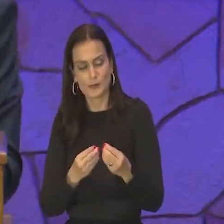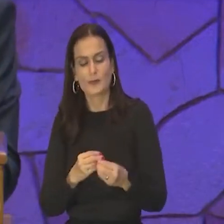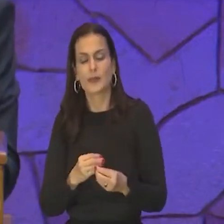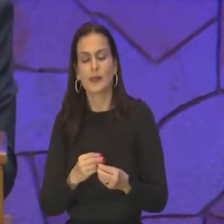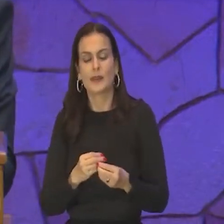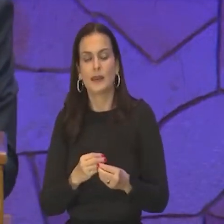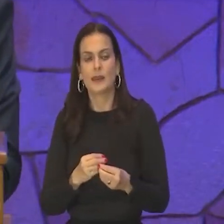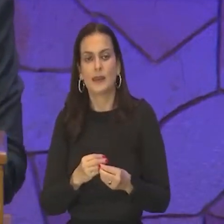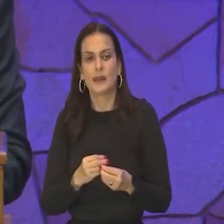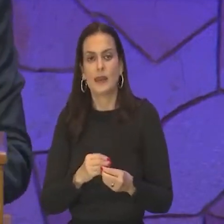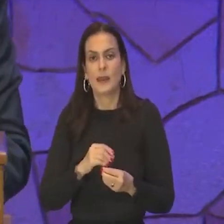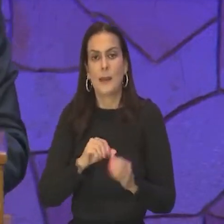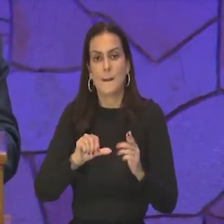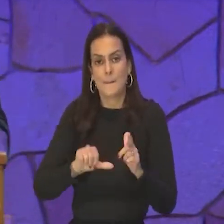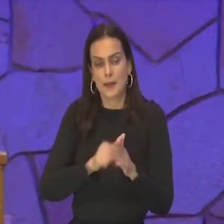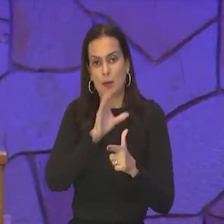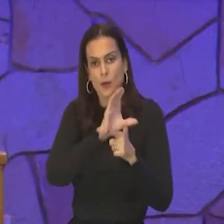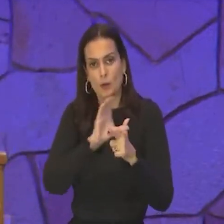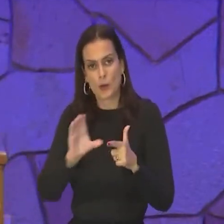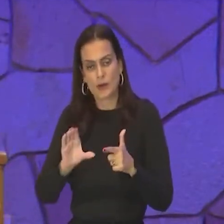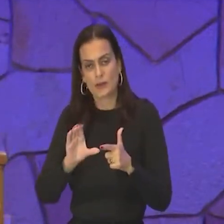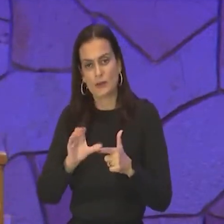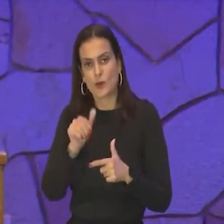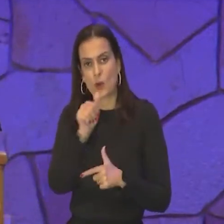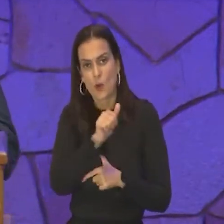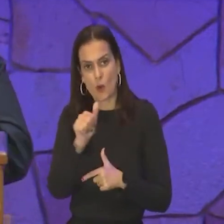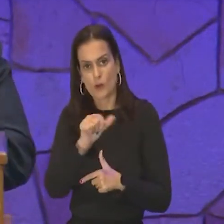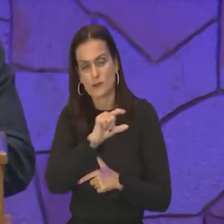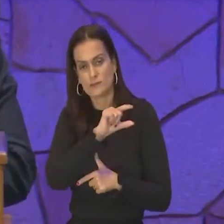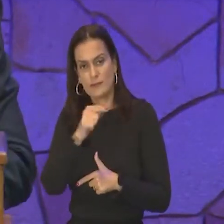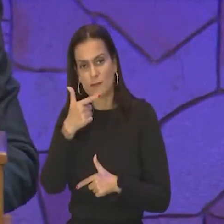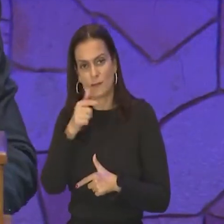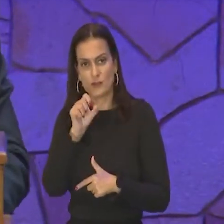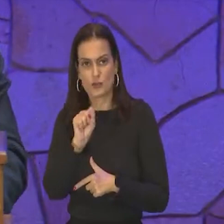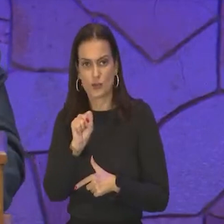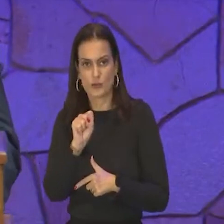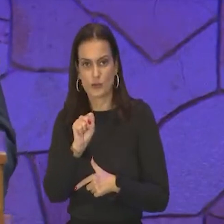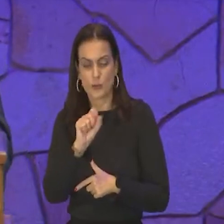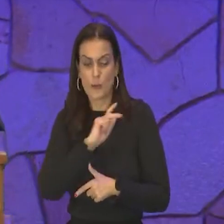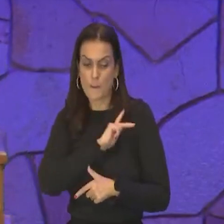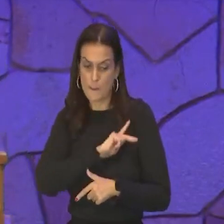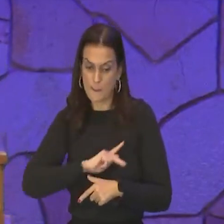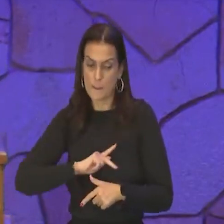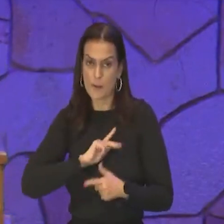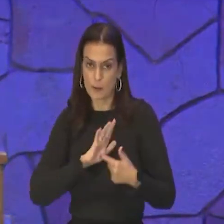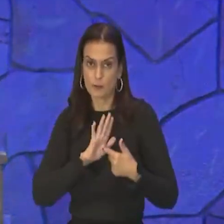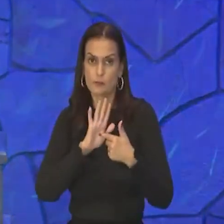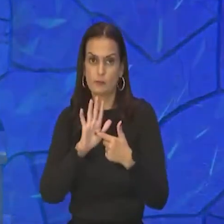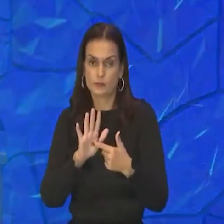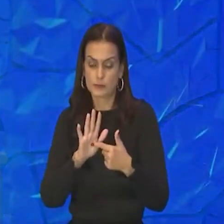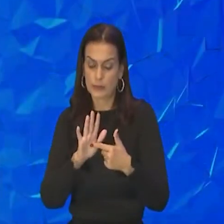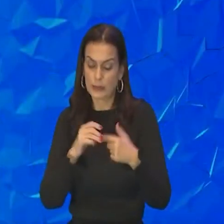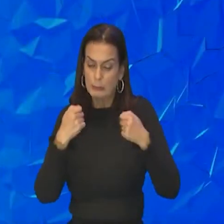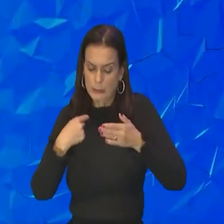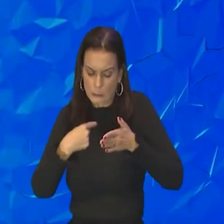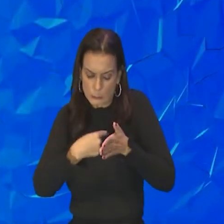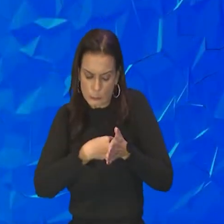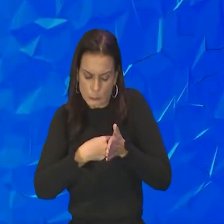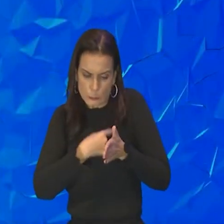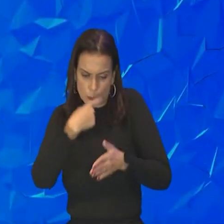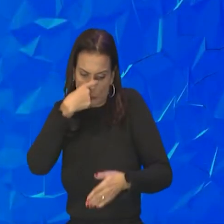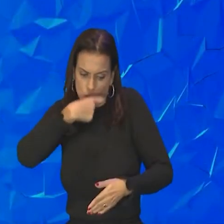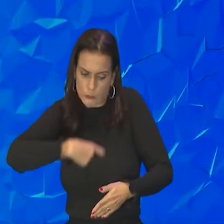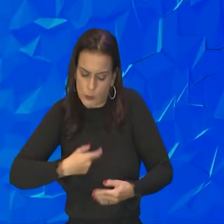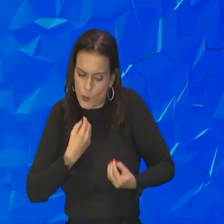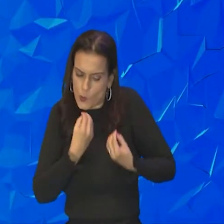11, o verso 28, Paulo também nos traz aqui um elemento importante. Examine-se, pois, o homem a si